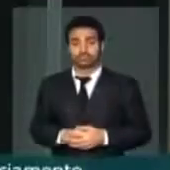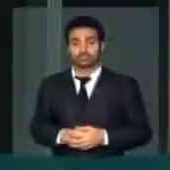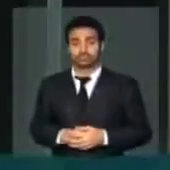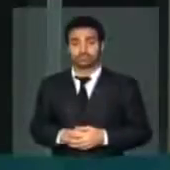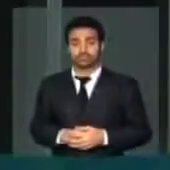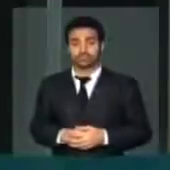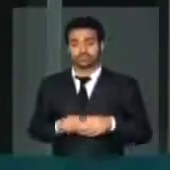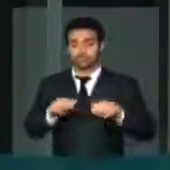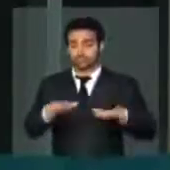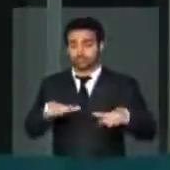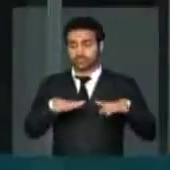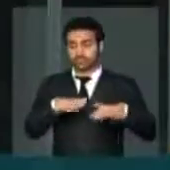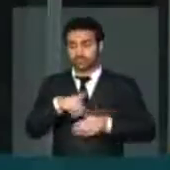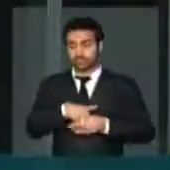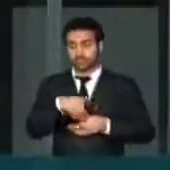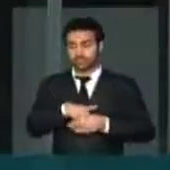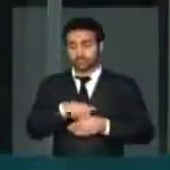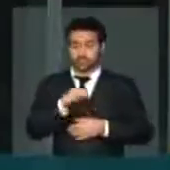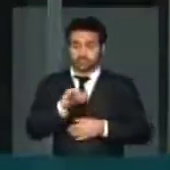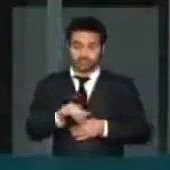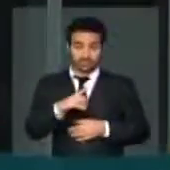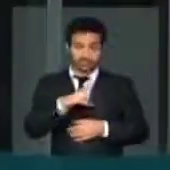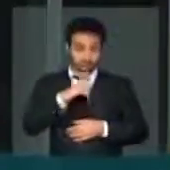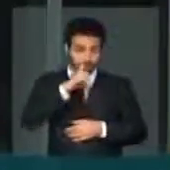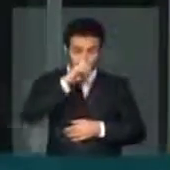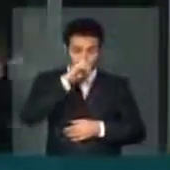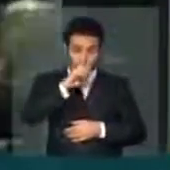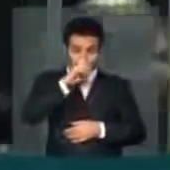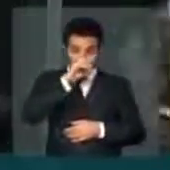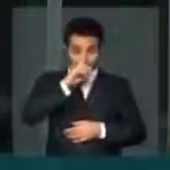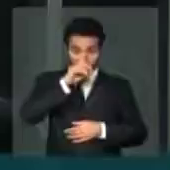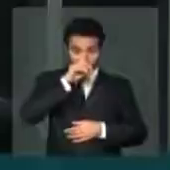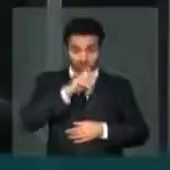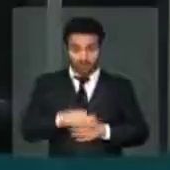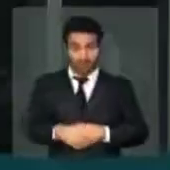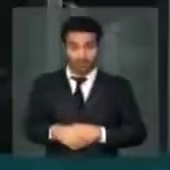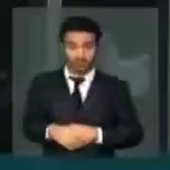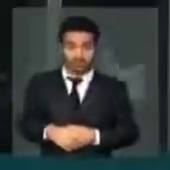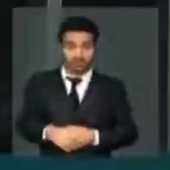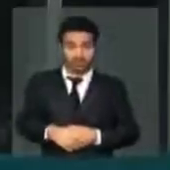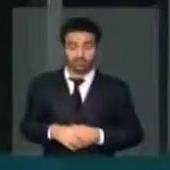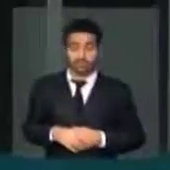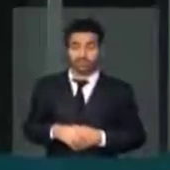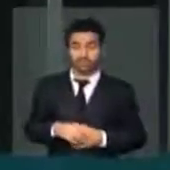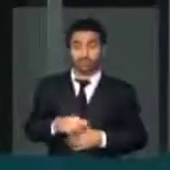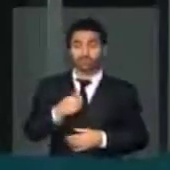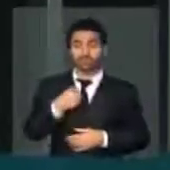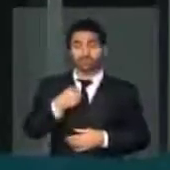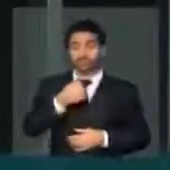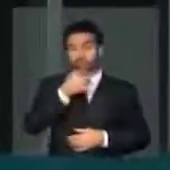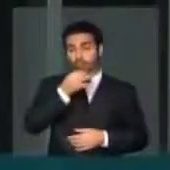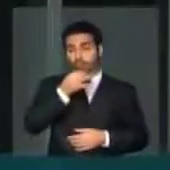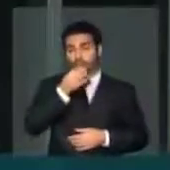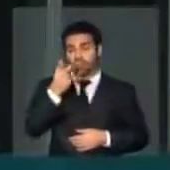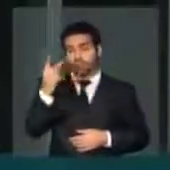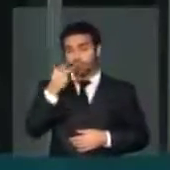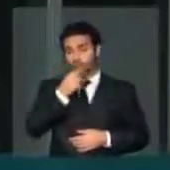plenário, quando há o risco da agenda do presidente não